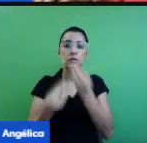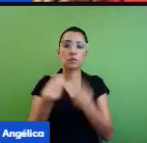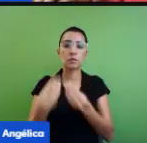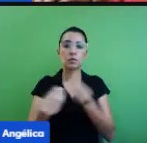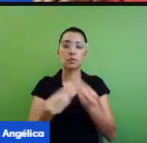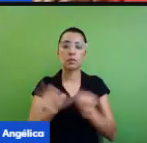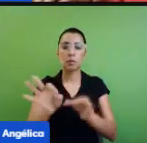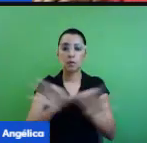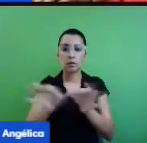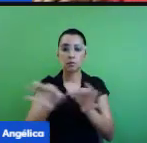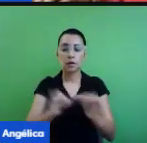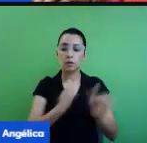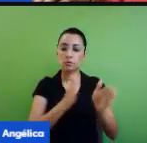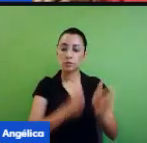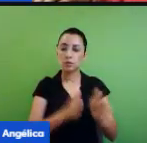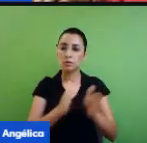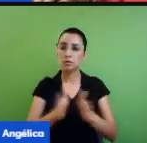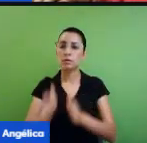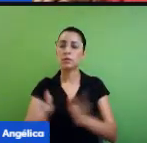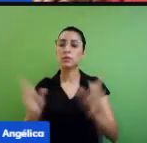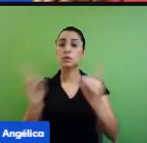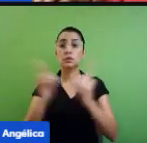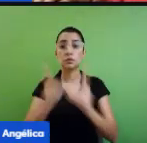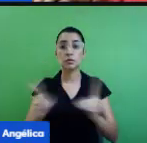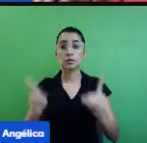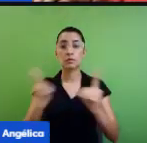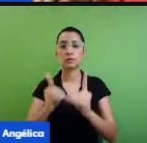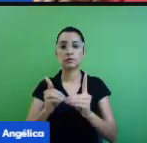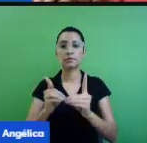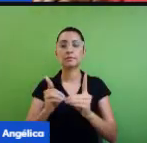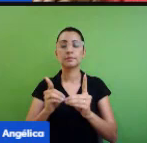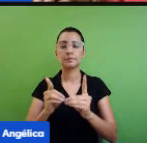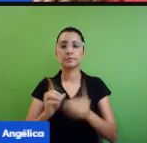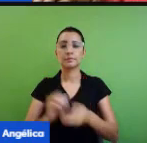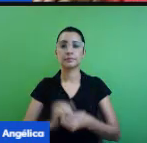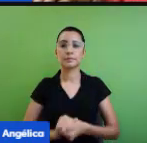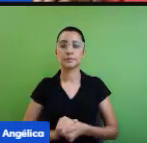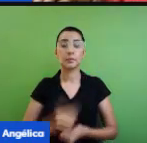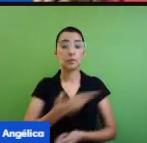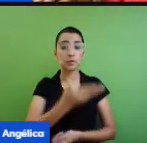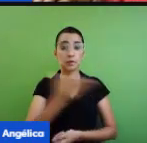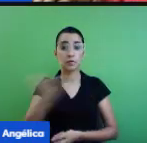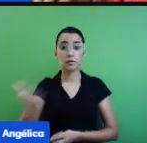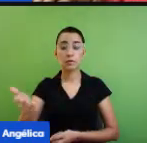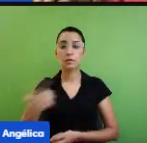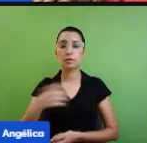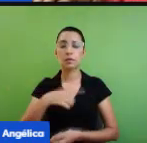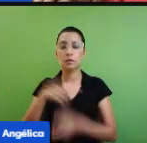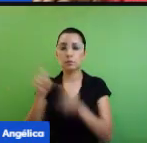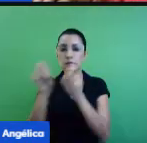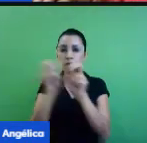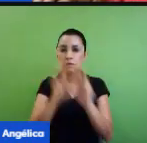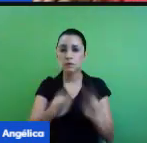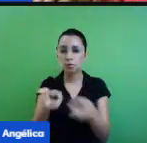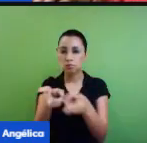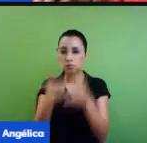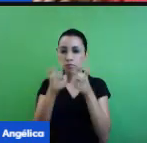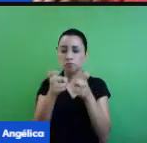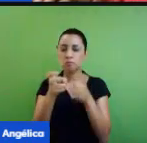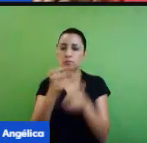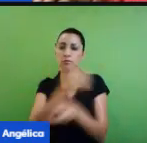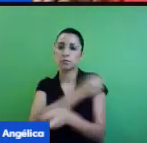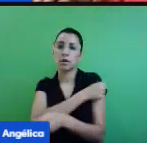elaborar a sua sequência didática, que você tenha a visão daquele aluno,